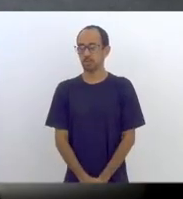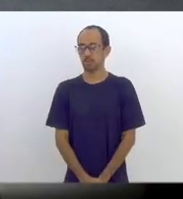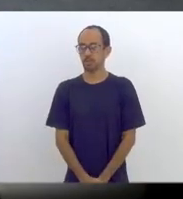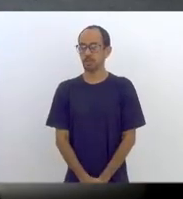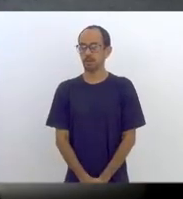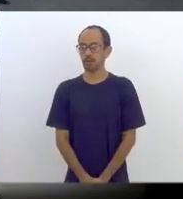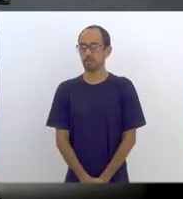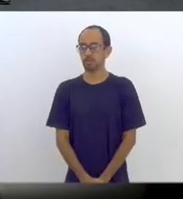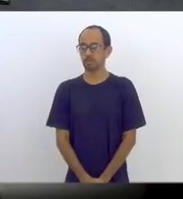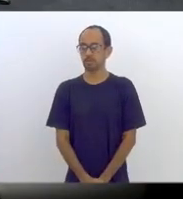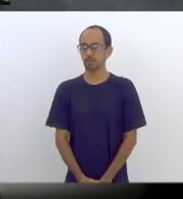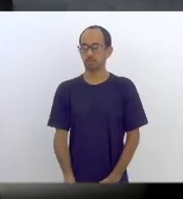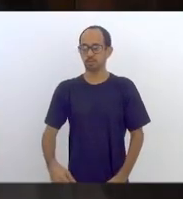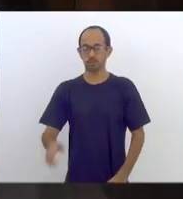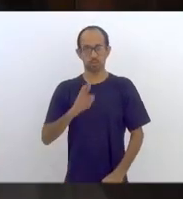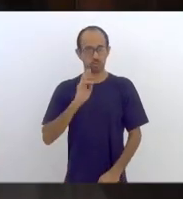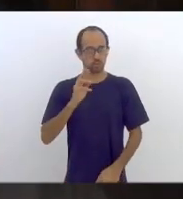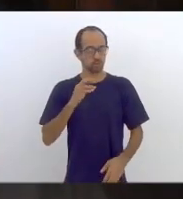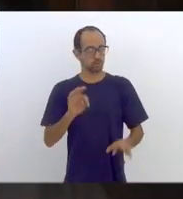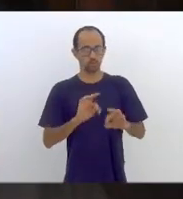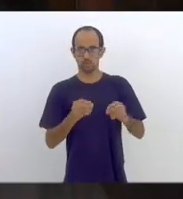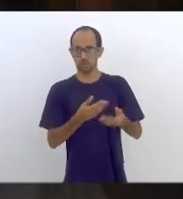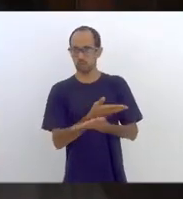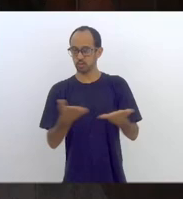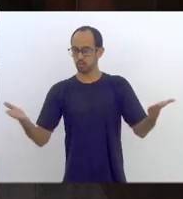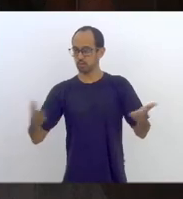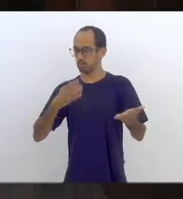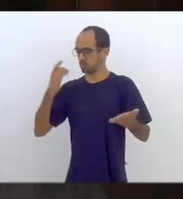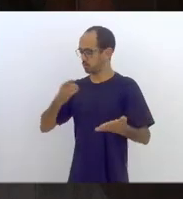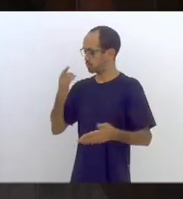senhoras e senhores parlamentares